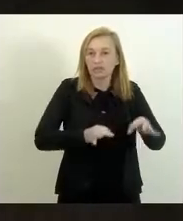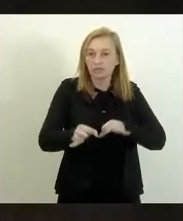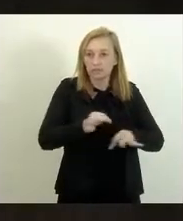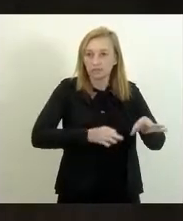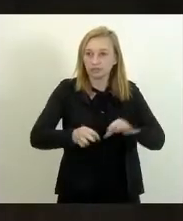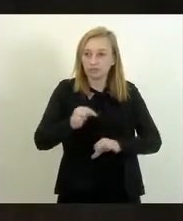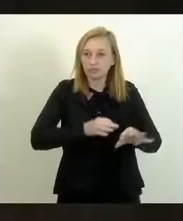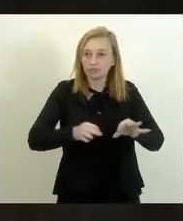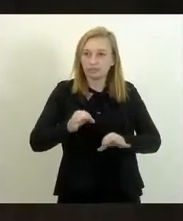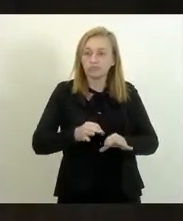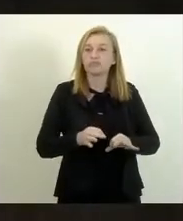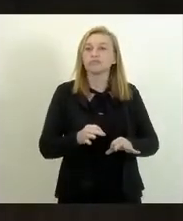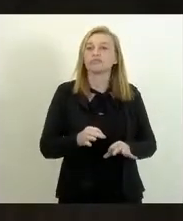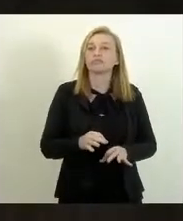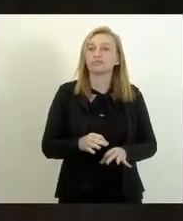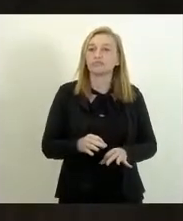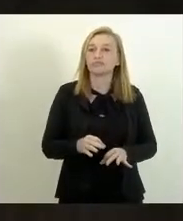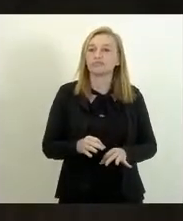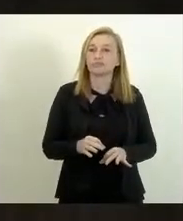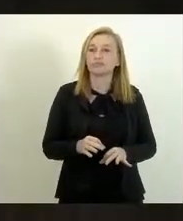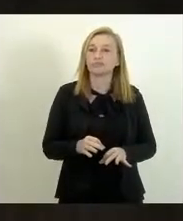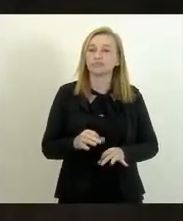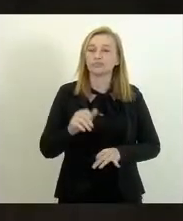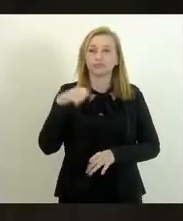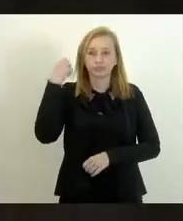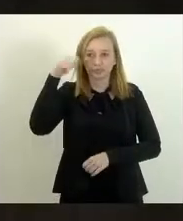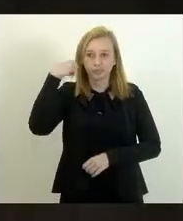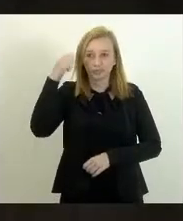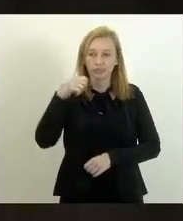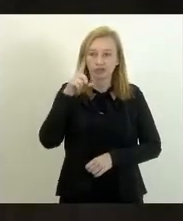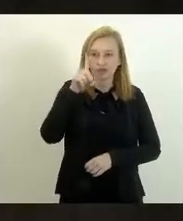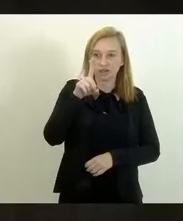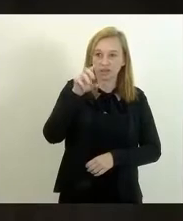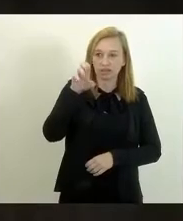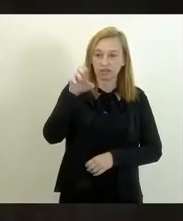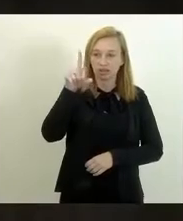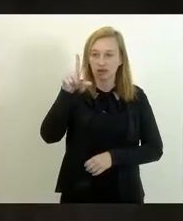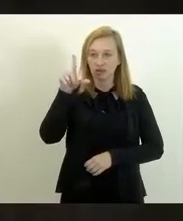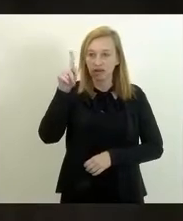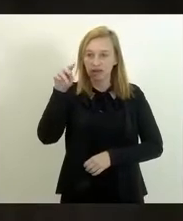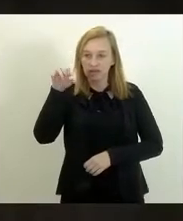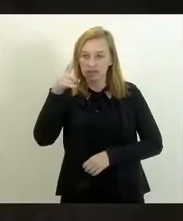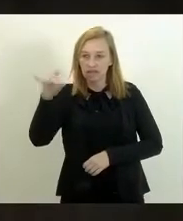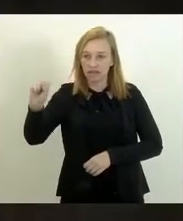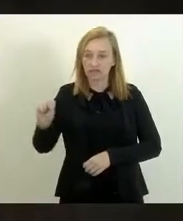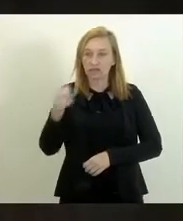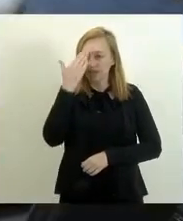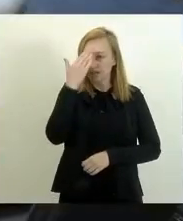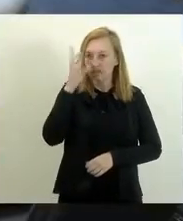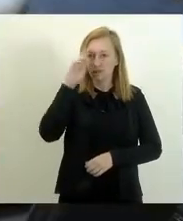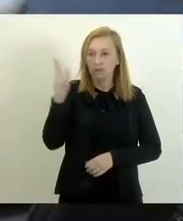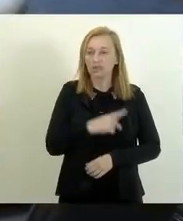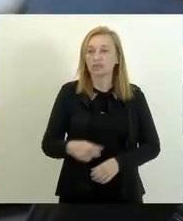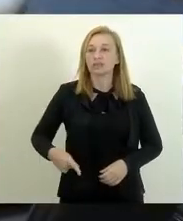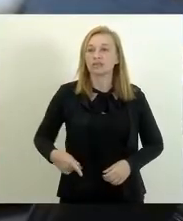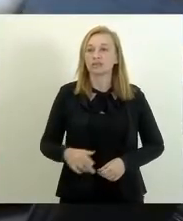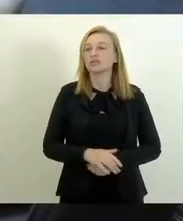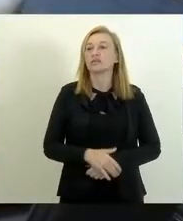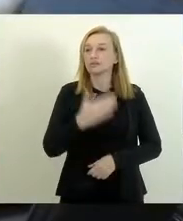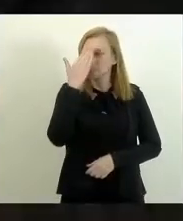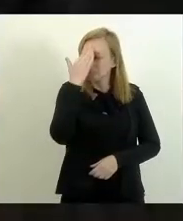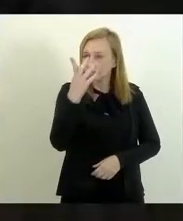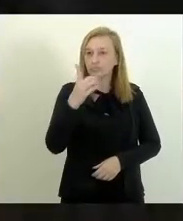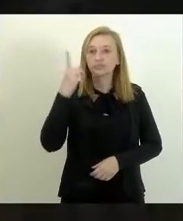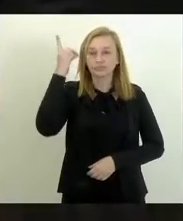organizada e estrelada pelo ator Del Garcês. Muito obrigada, senhor presidente. Obrigado,